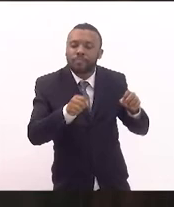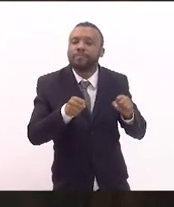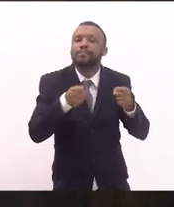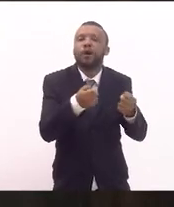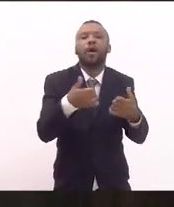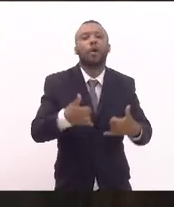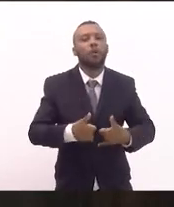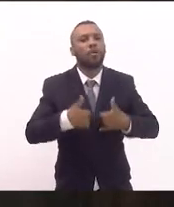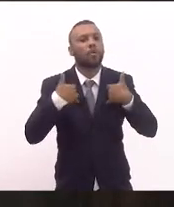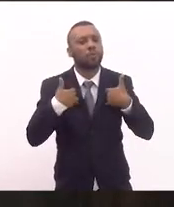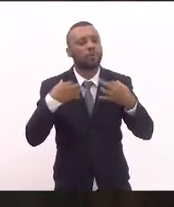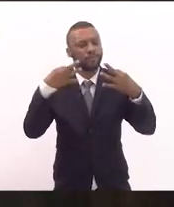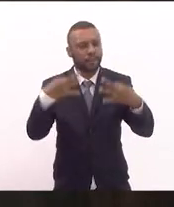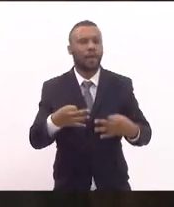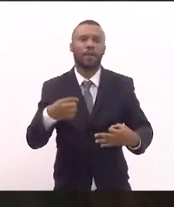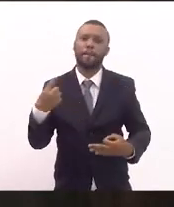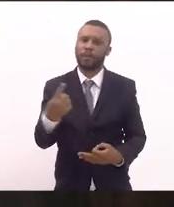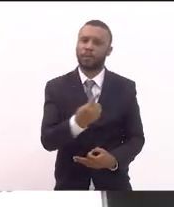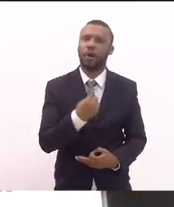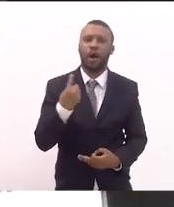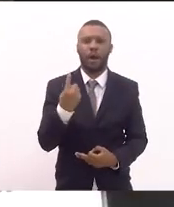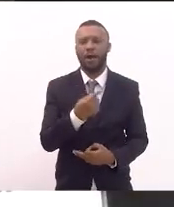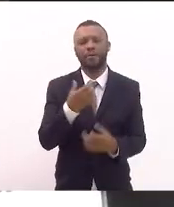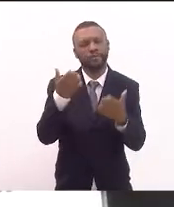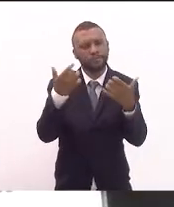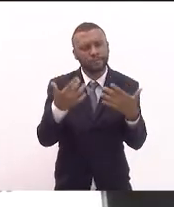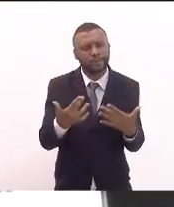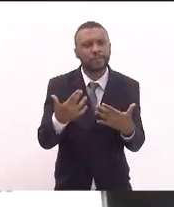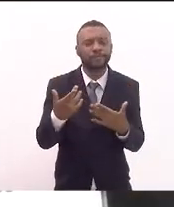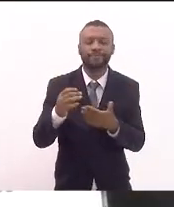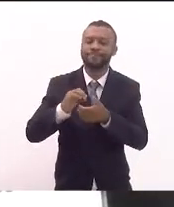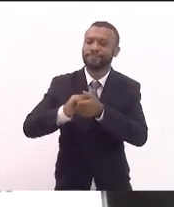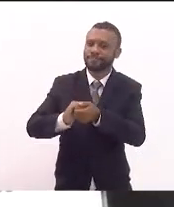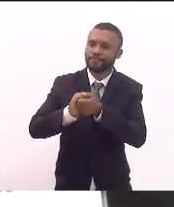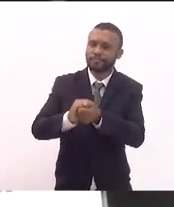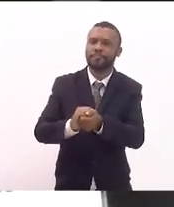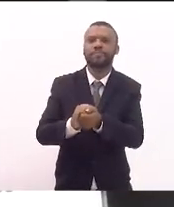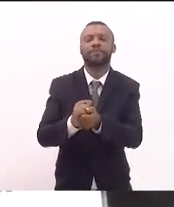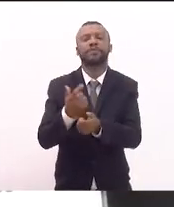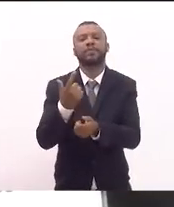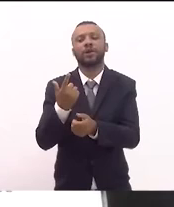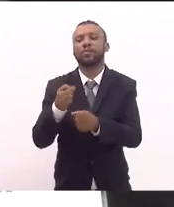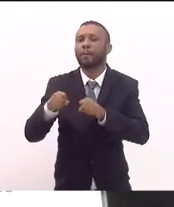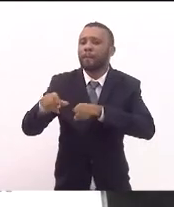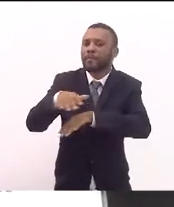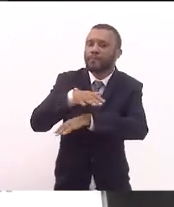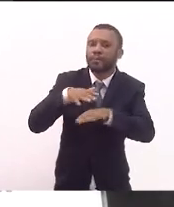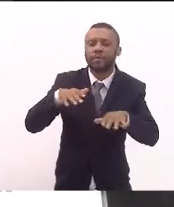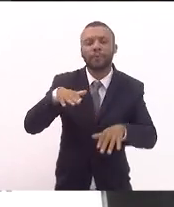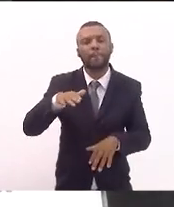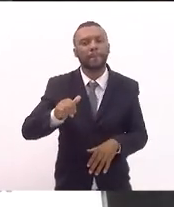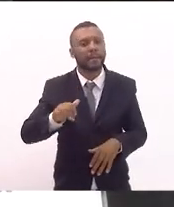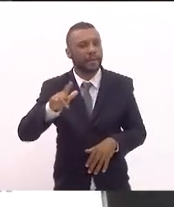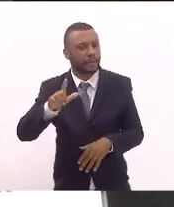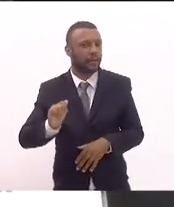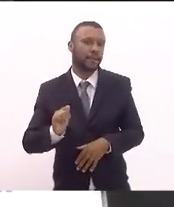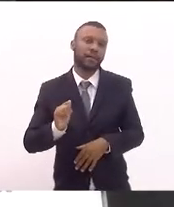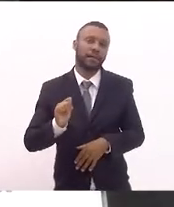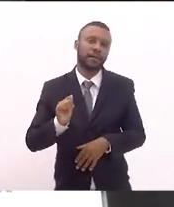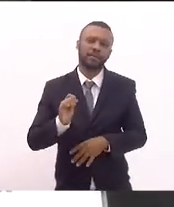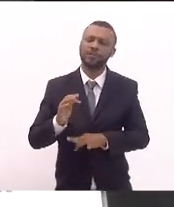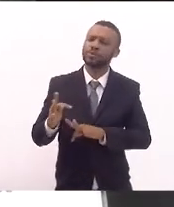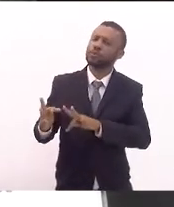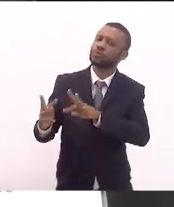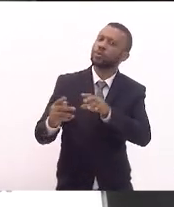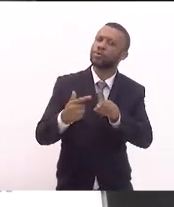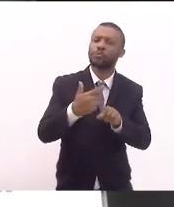orgulho realmente para nós. Eu falo em meu nome, falo em nome do Movimento Mila e de todos os outros, né, que a